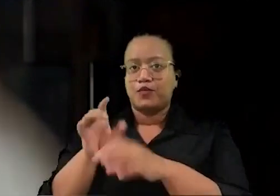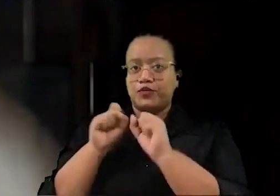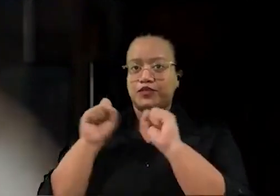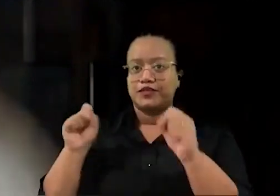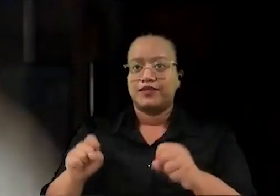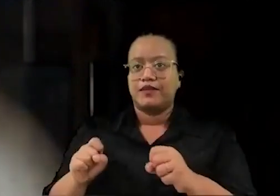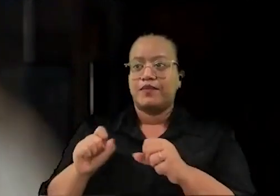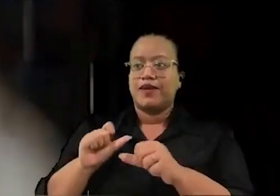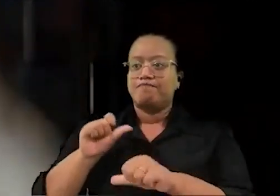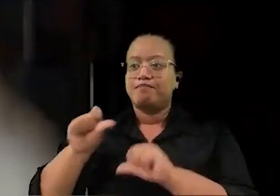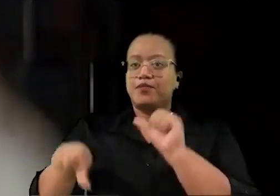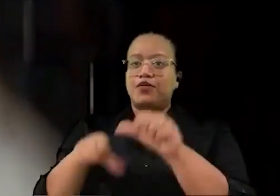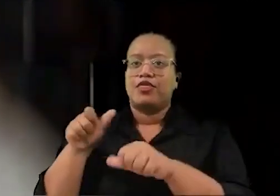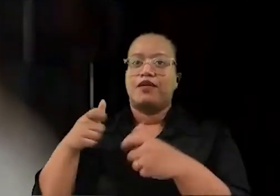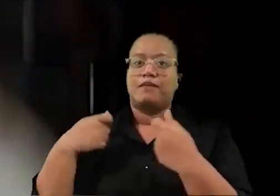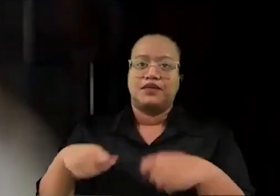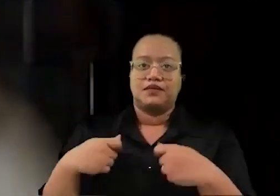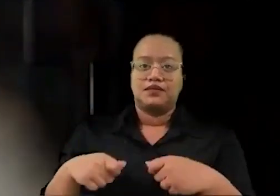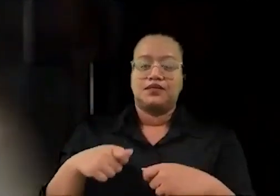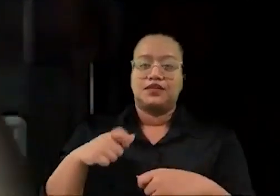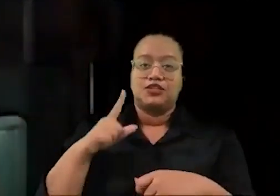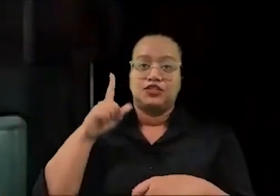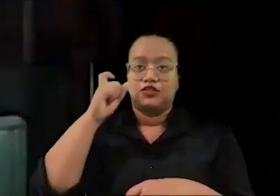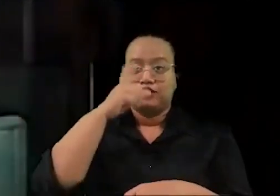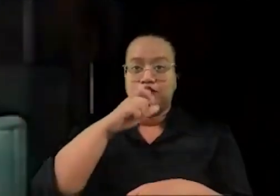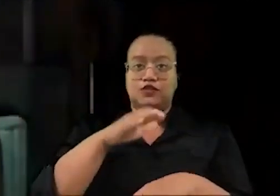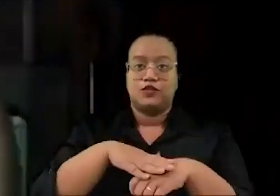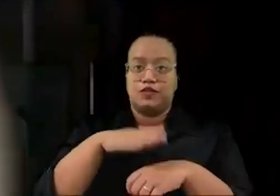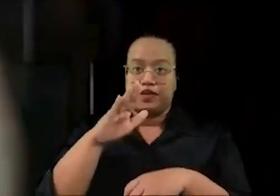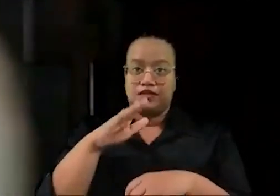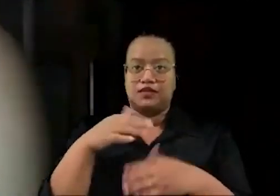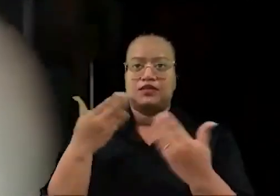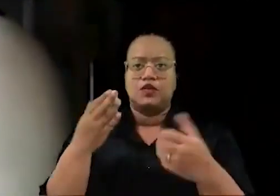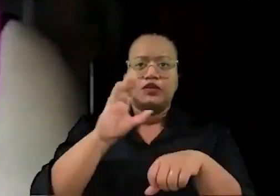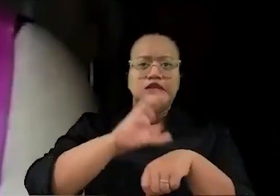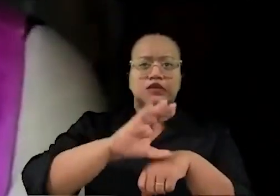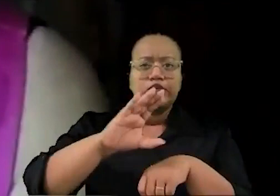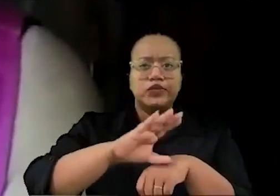esse curso, ou digamos assim, esse encontro,